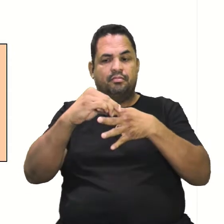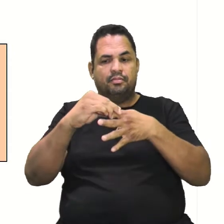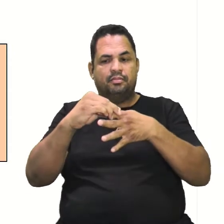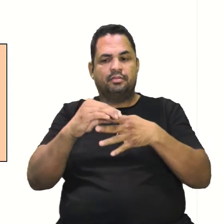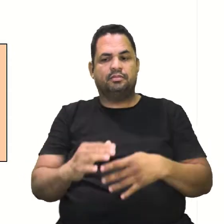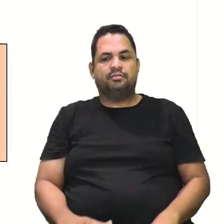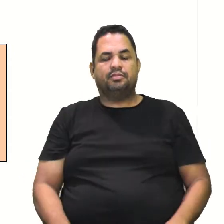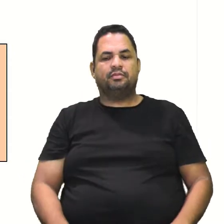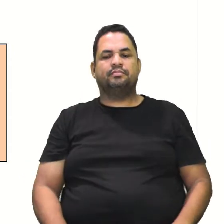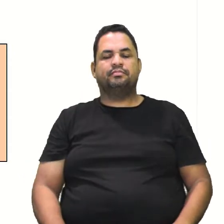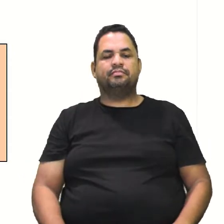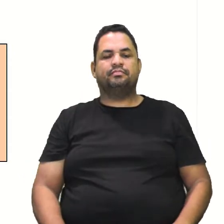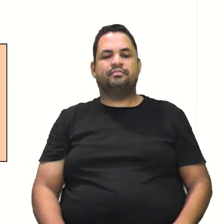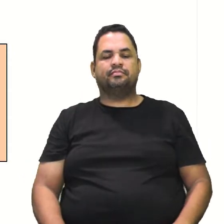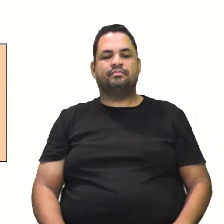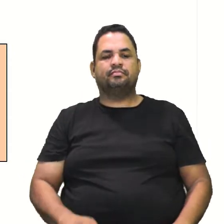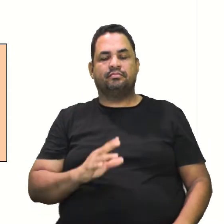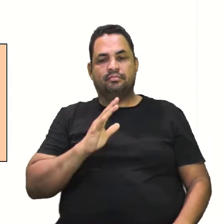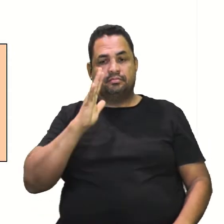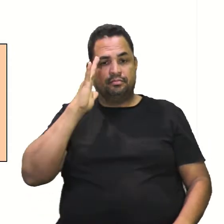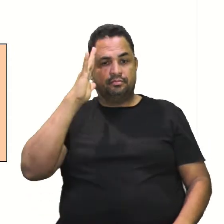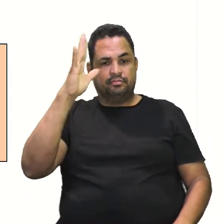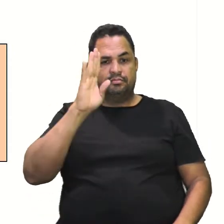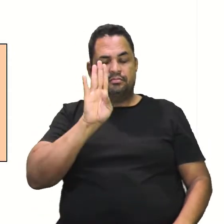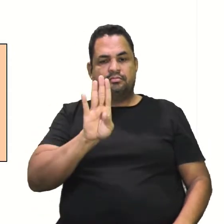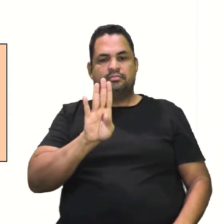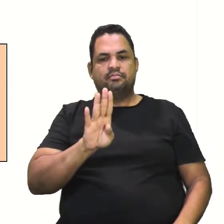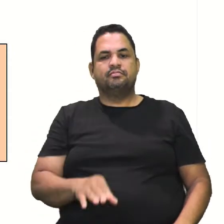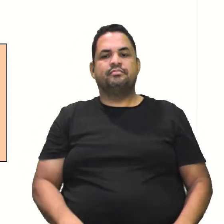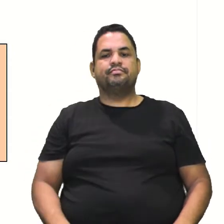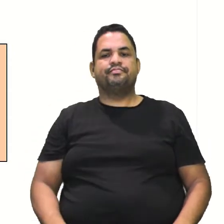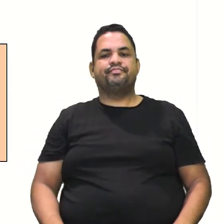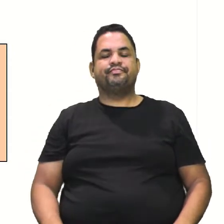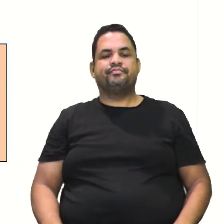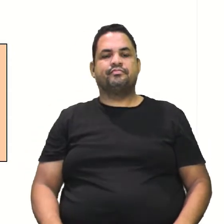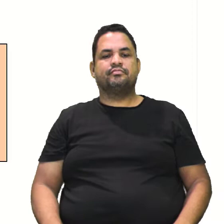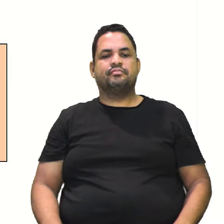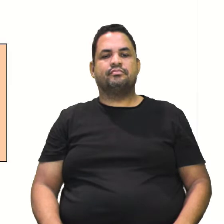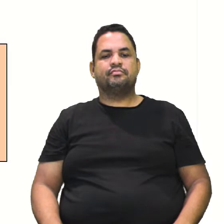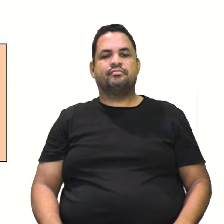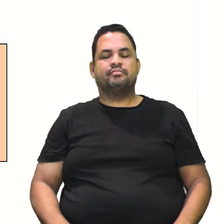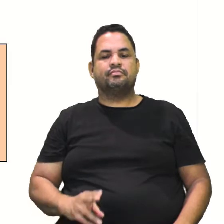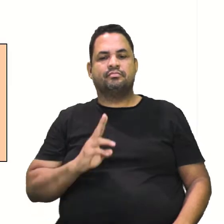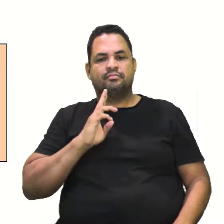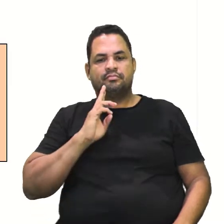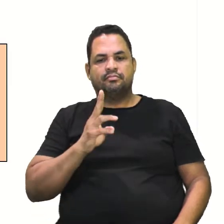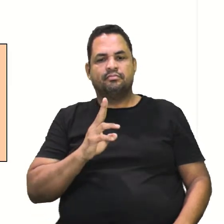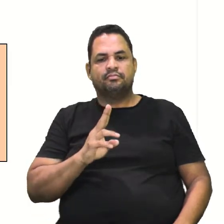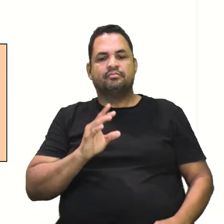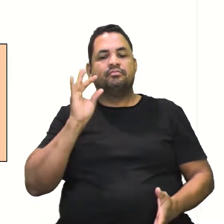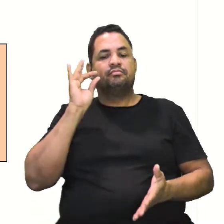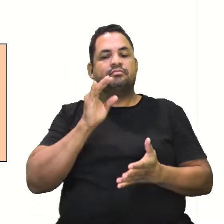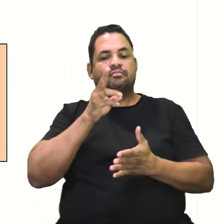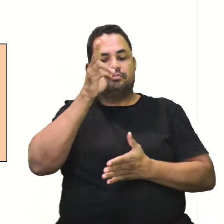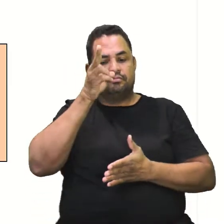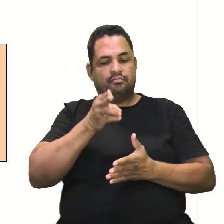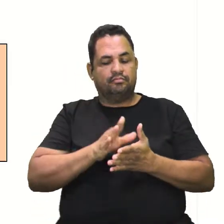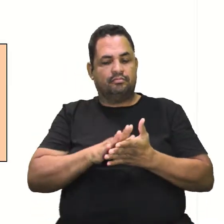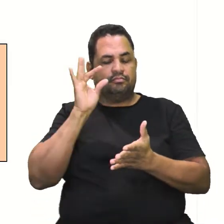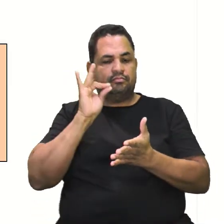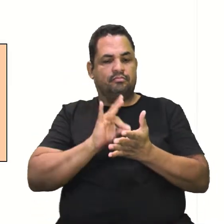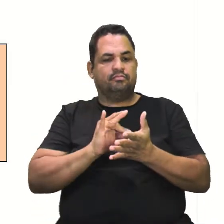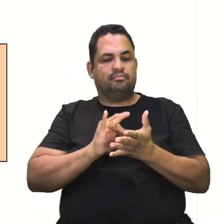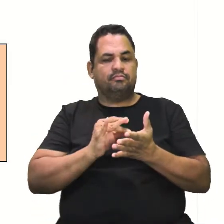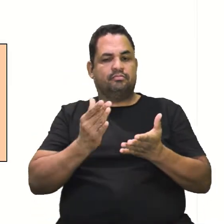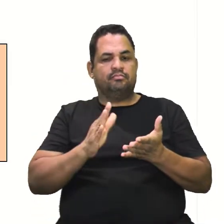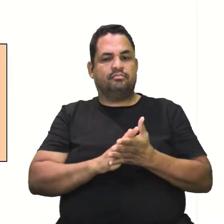real. É o real. Quem é o imaginário? É o B. É o B. Aí é o seguinte, né? Então, sempre quem é eixo real, quem domina, vai